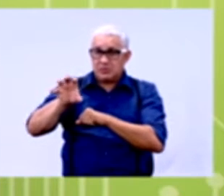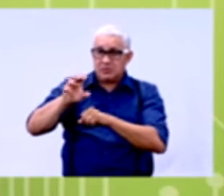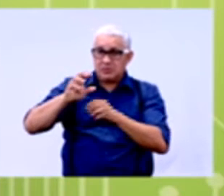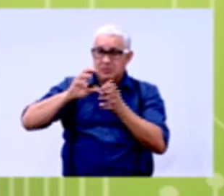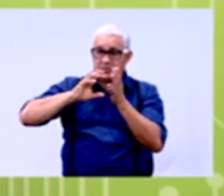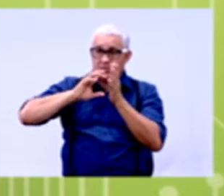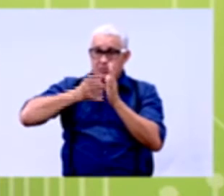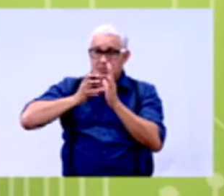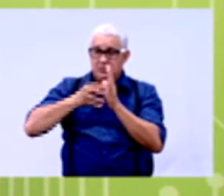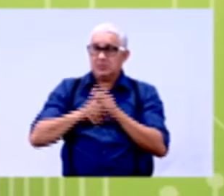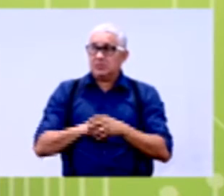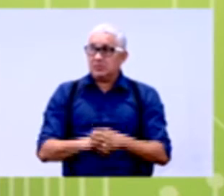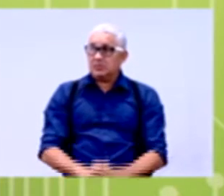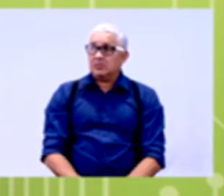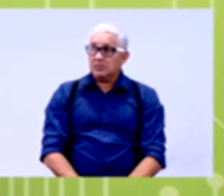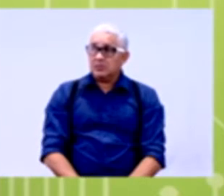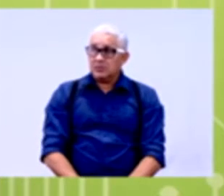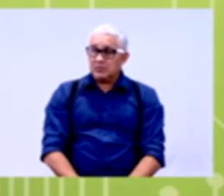dados.